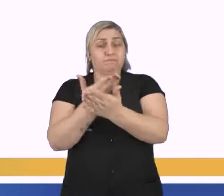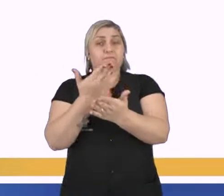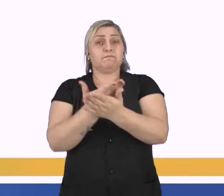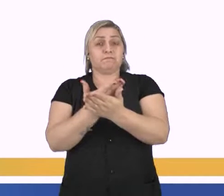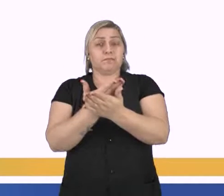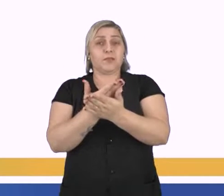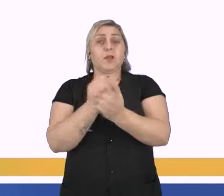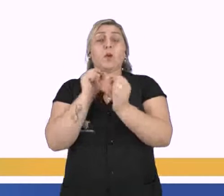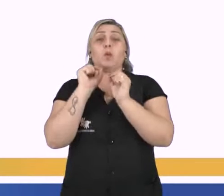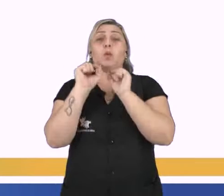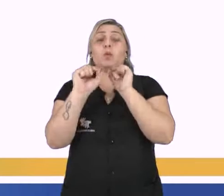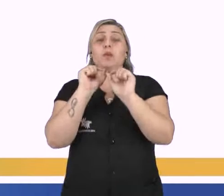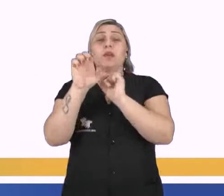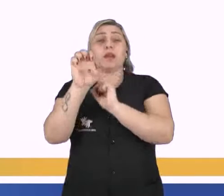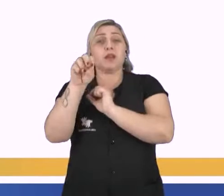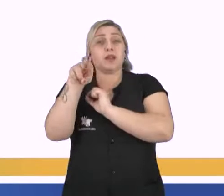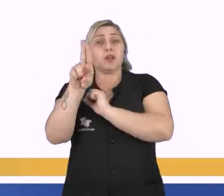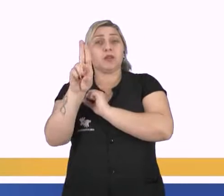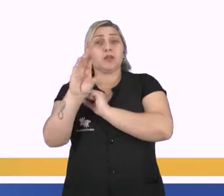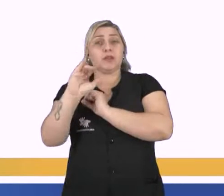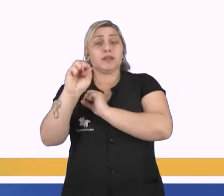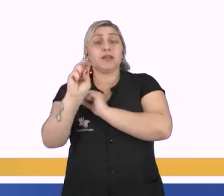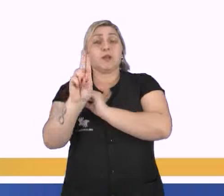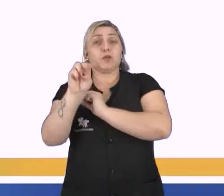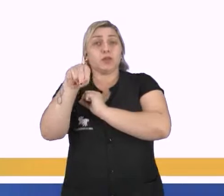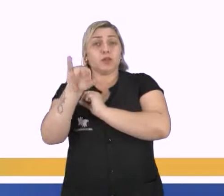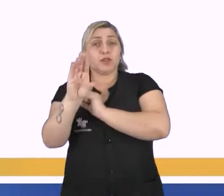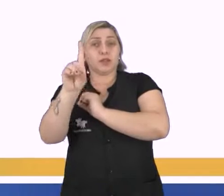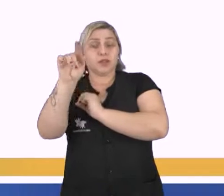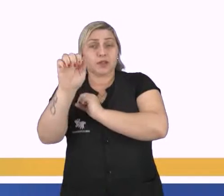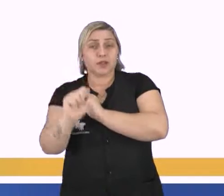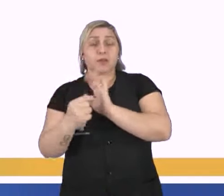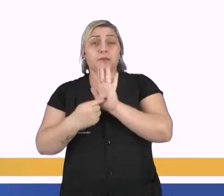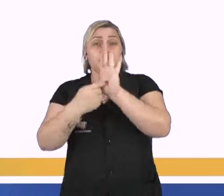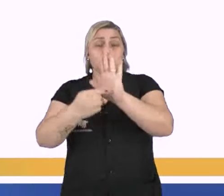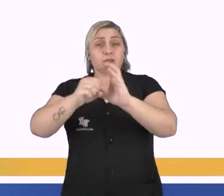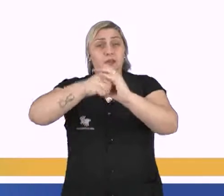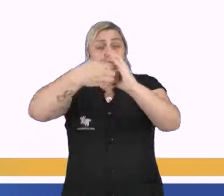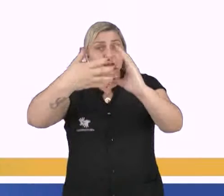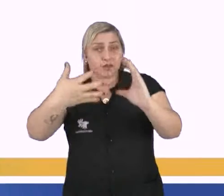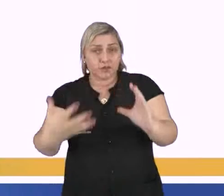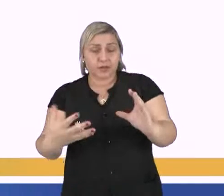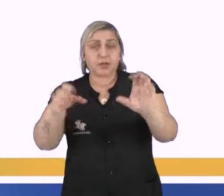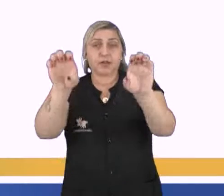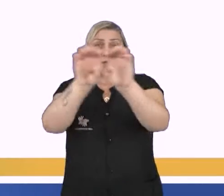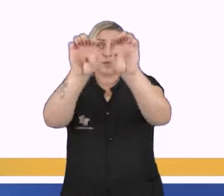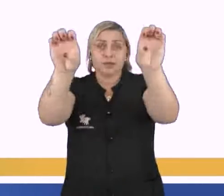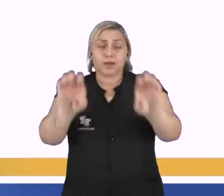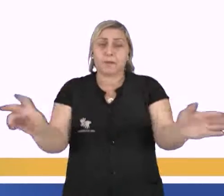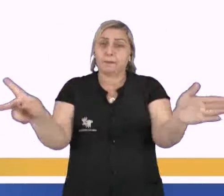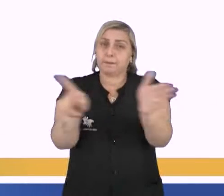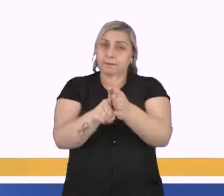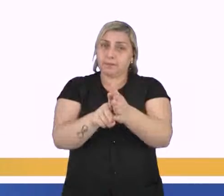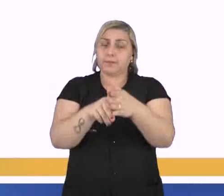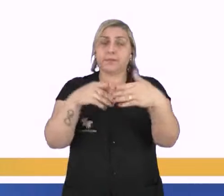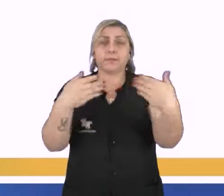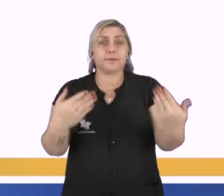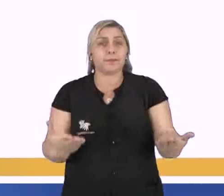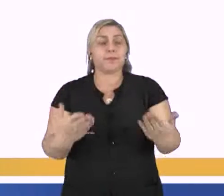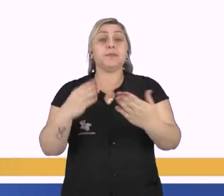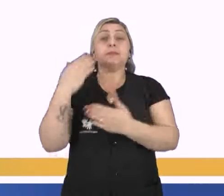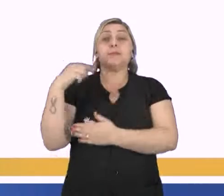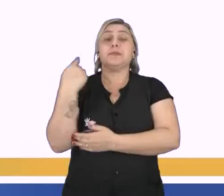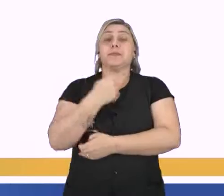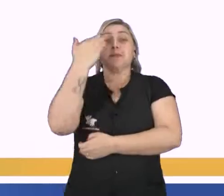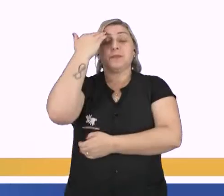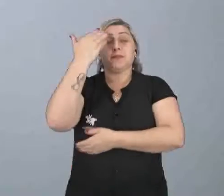respeito dos enunciados e suas unidades, os quais apresentam as características estruturais próprias. Então, para que a gente